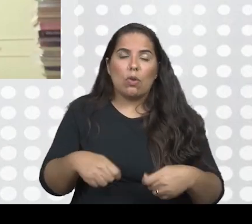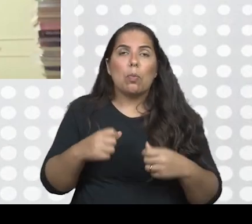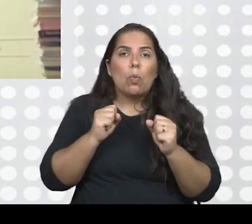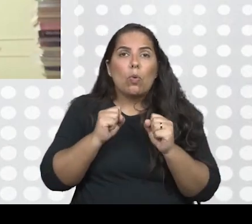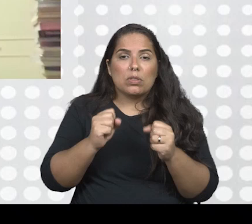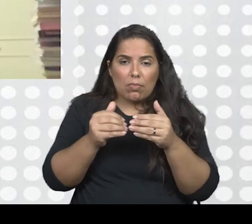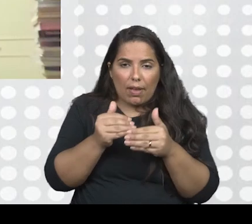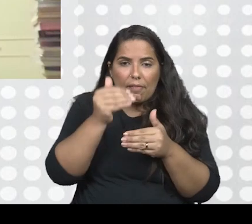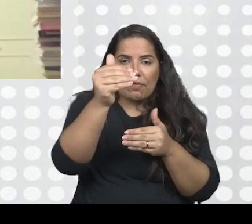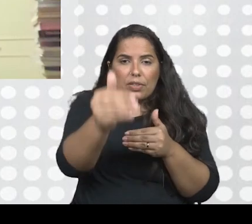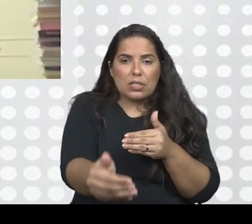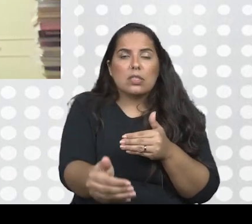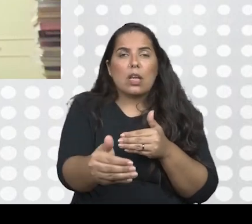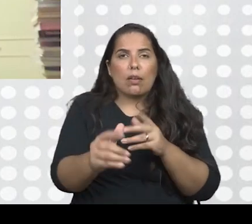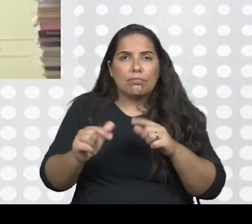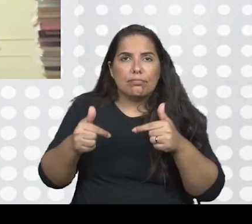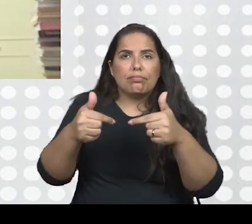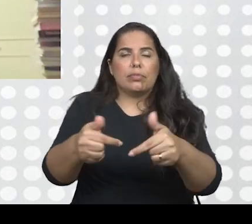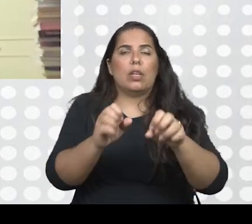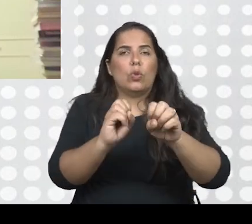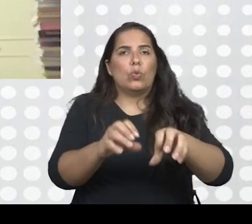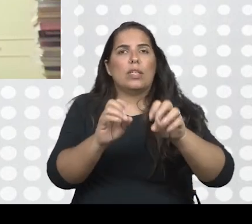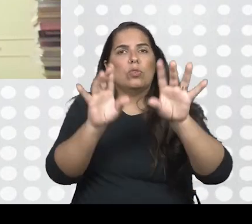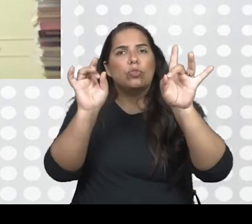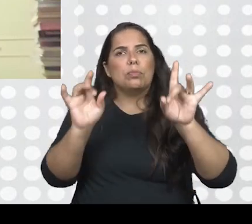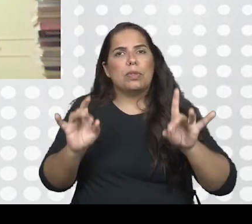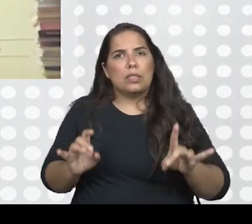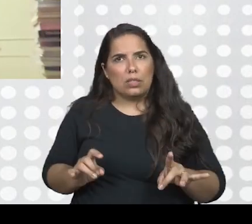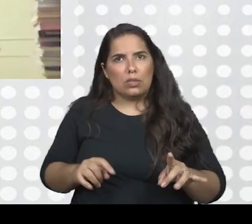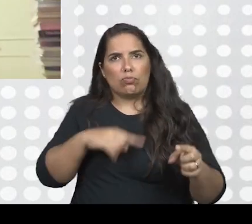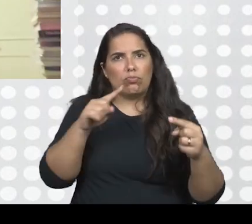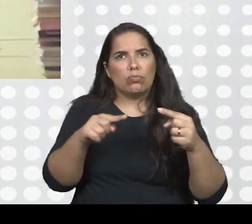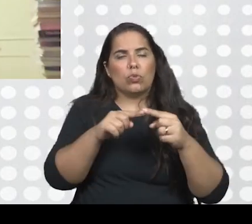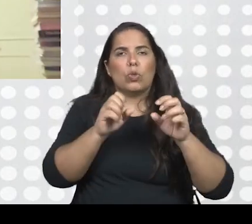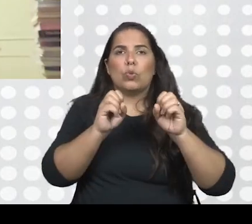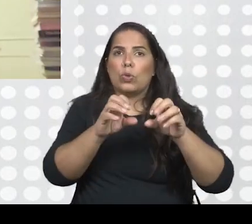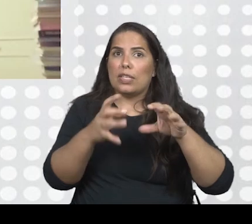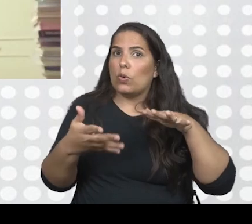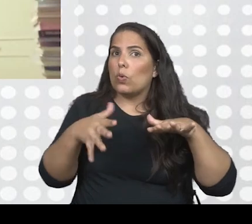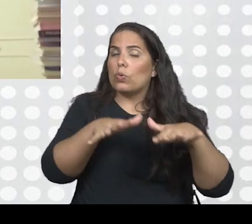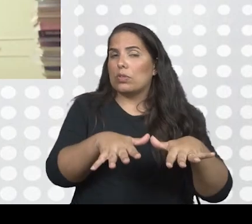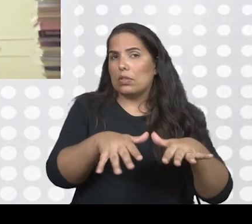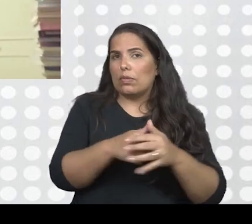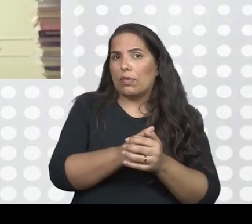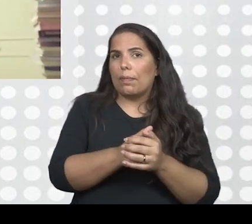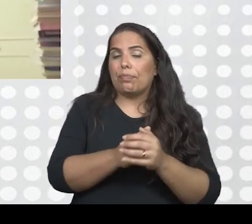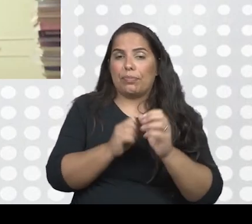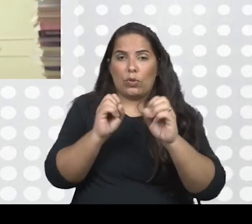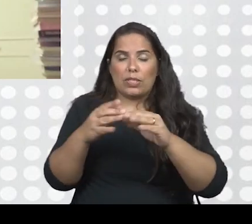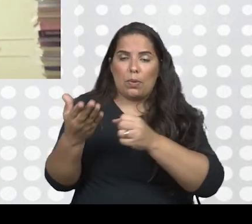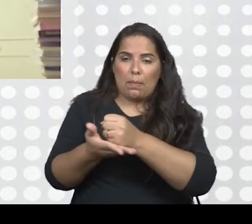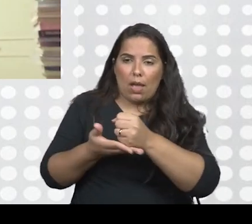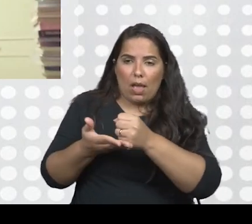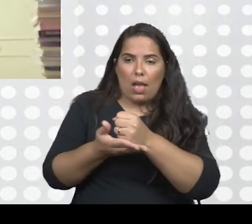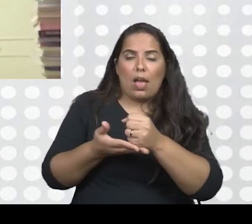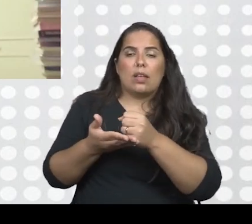possamos avançar na efetivação de uma educação especial na perspectiva da educação inclusiva, na educação